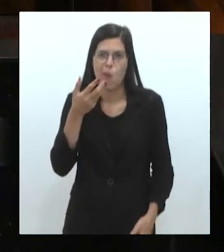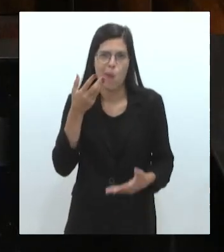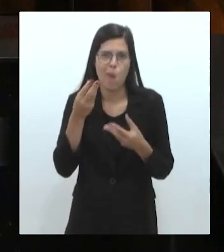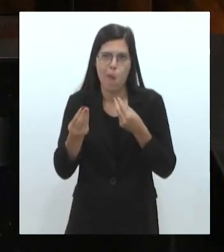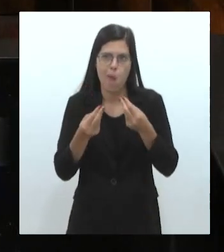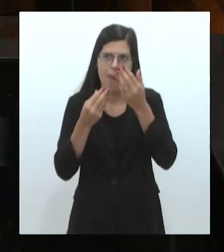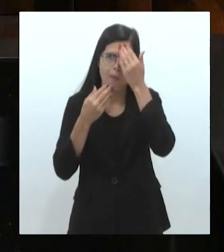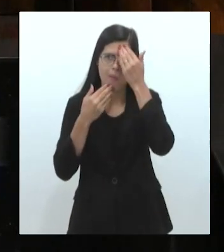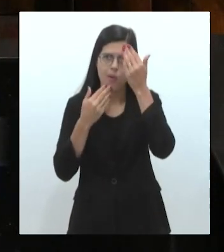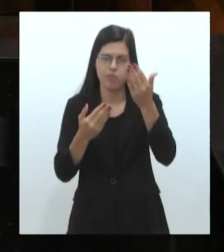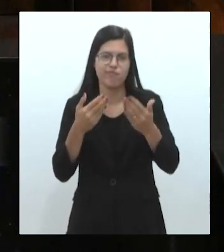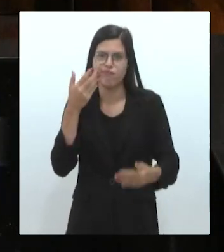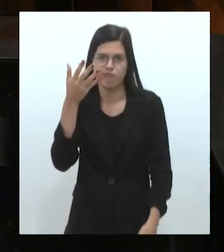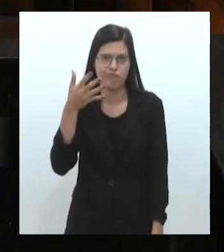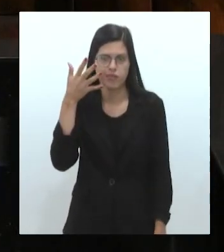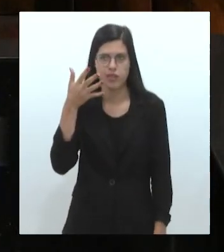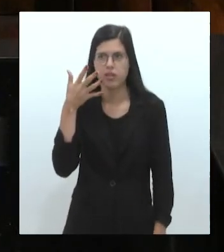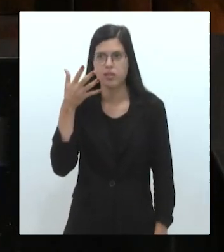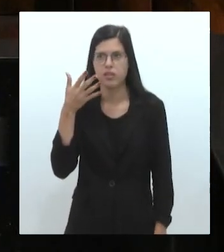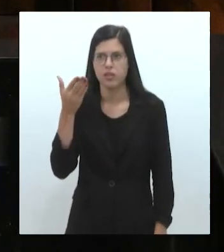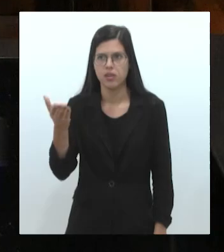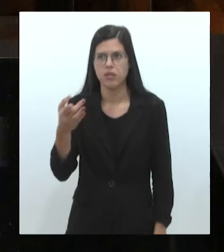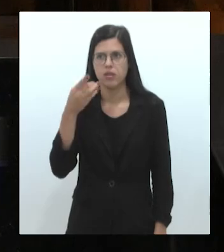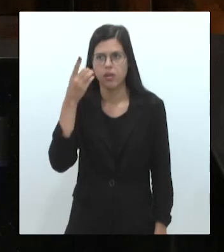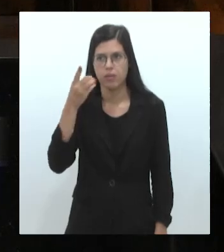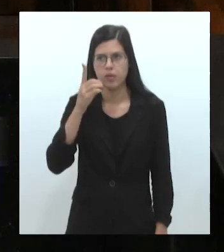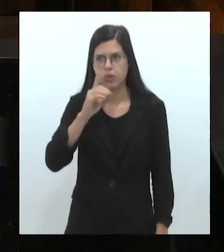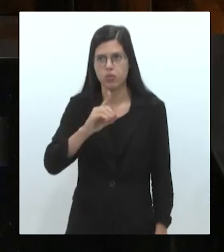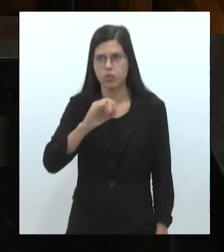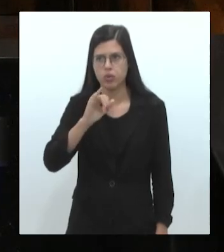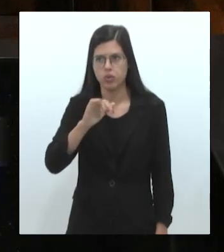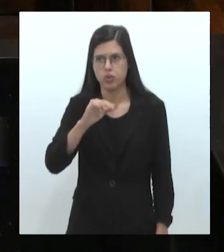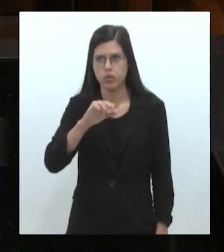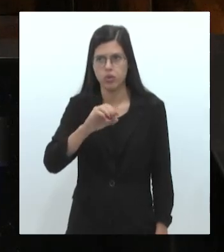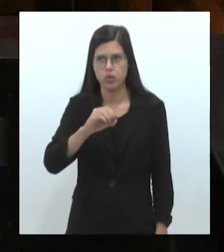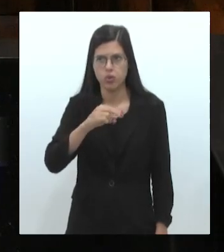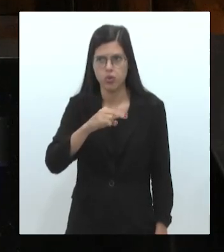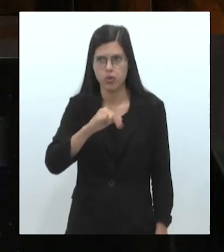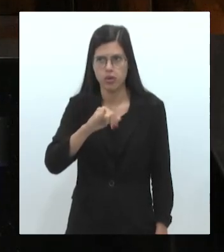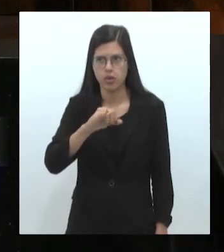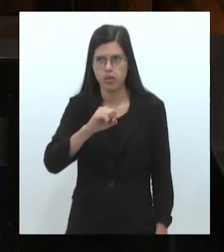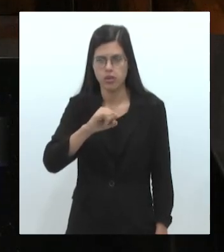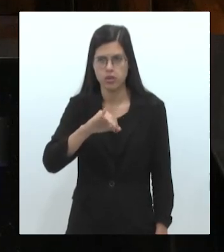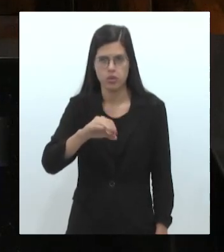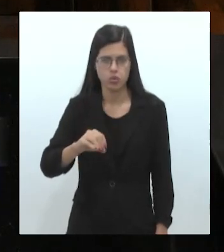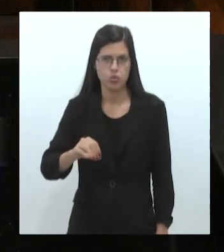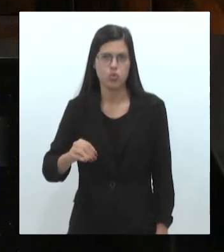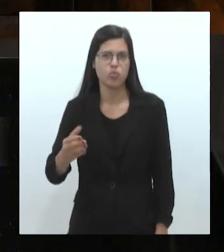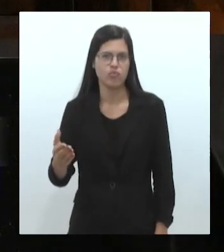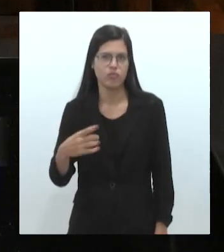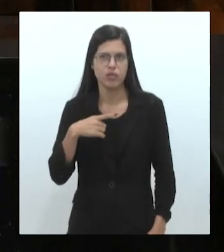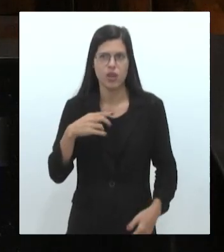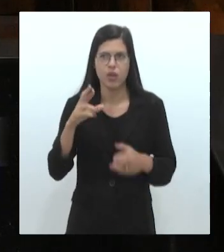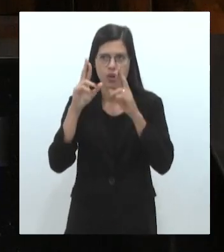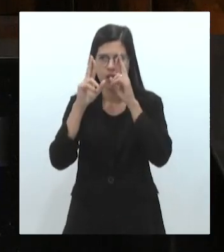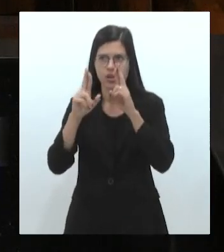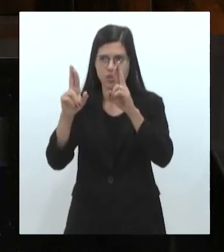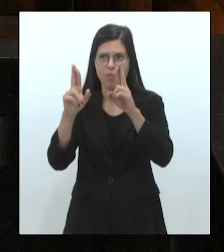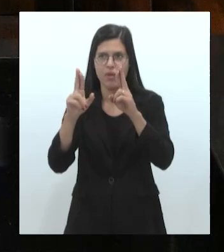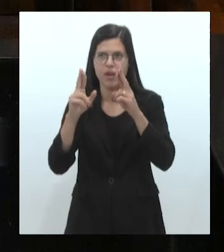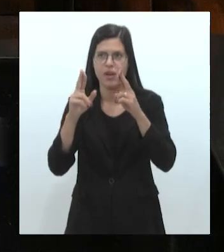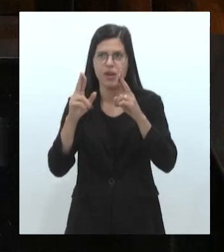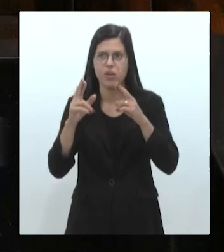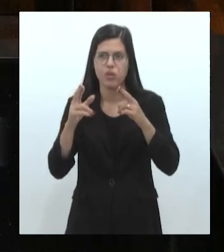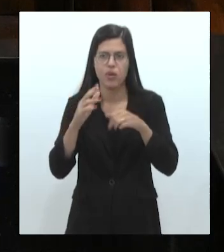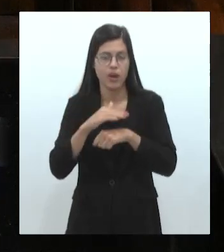deferência, proferida aqui pelo deputado Dionísio Lins, ao qual tenho um grande carinho, respeito, não só pelos cabelos brancos, mas